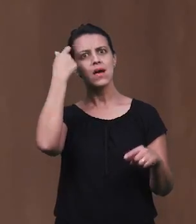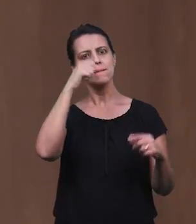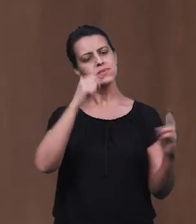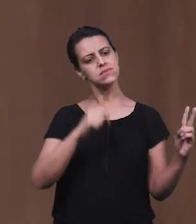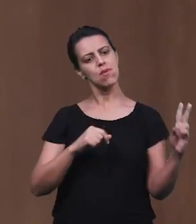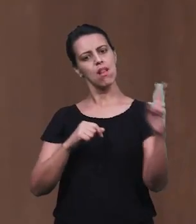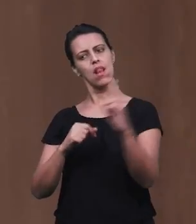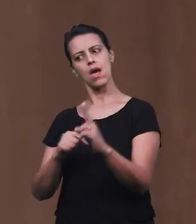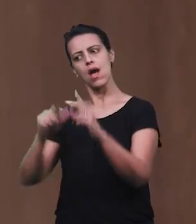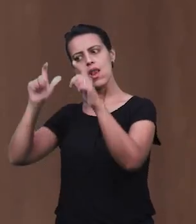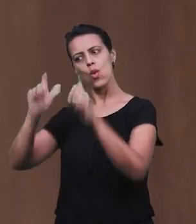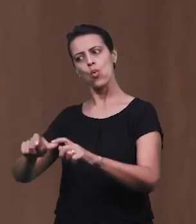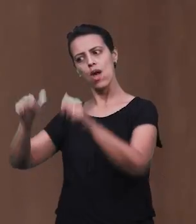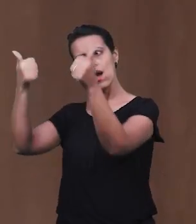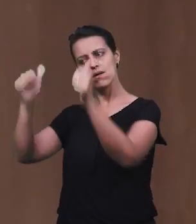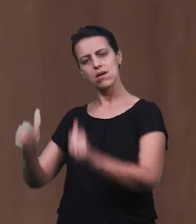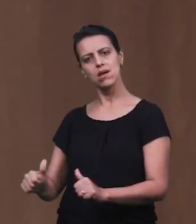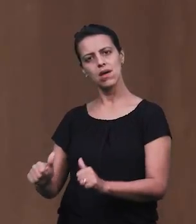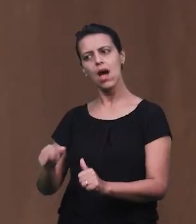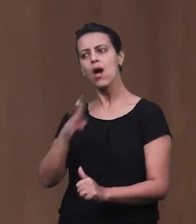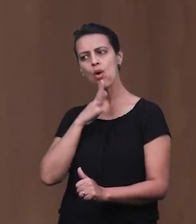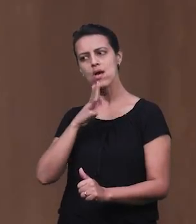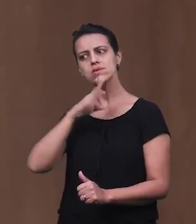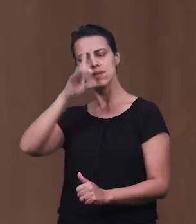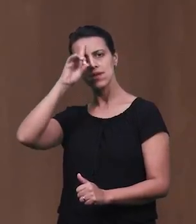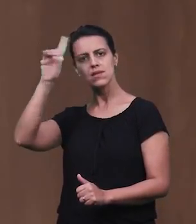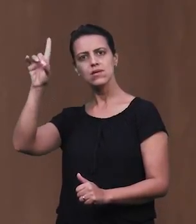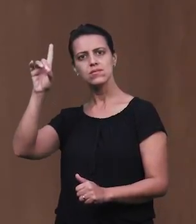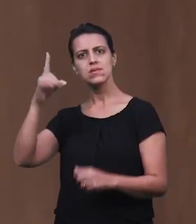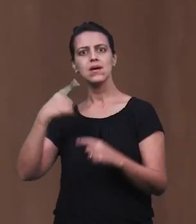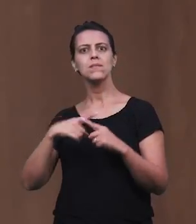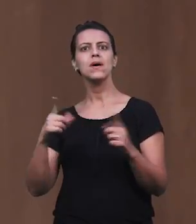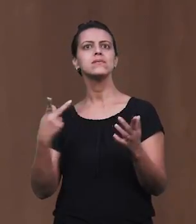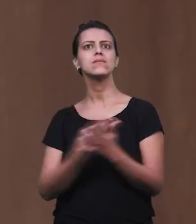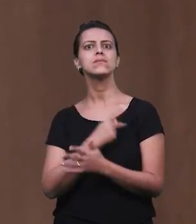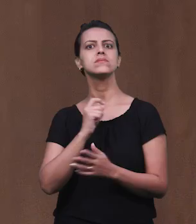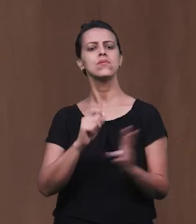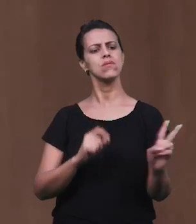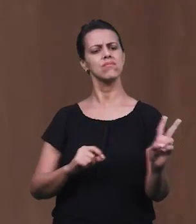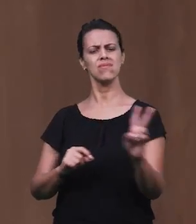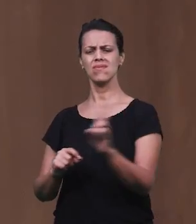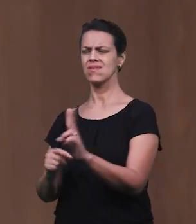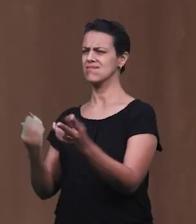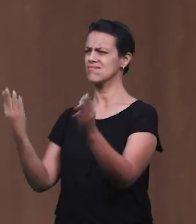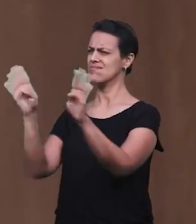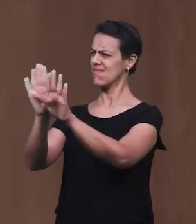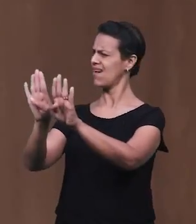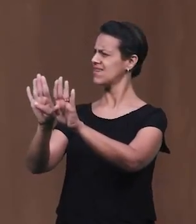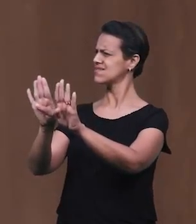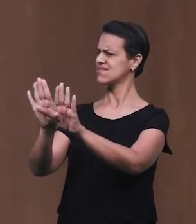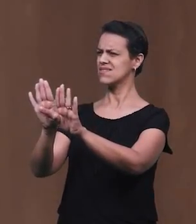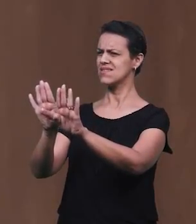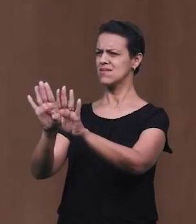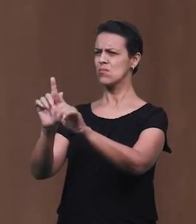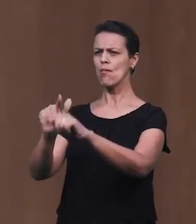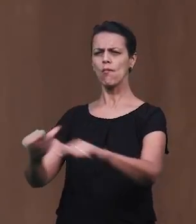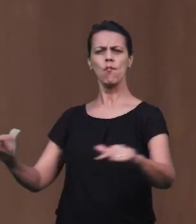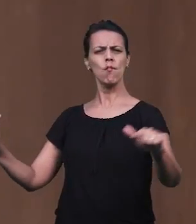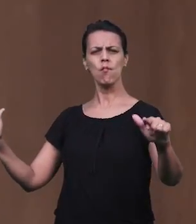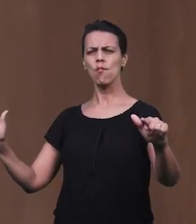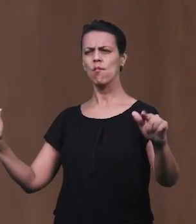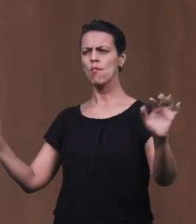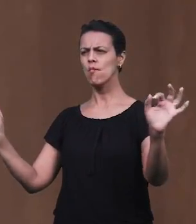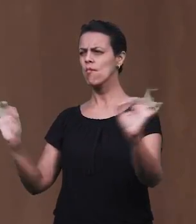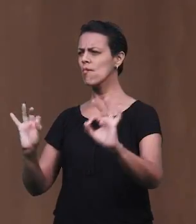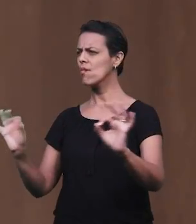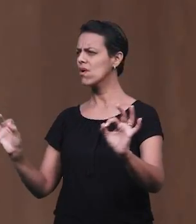local. E coincidiu que no dia que eles chegaram lá, ficaram surpresos porque estava tudo fechado. Eles pensaram de encontrar aquela multidão lá e tanta